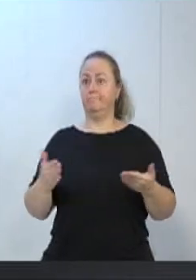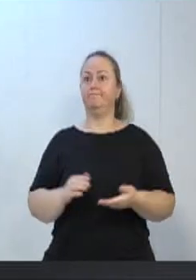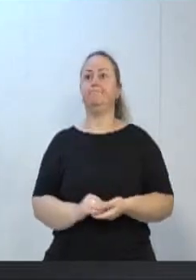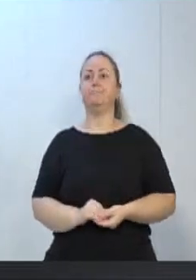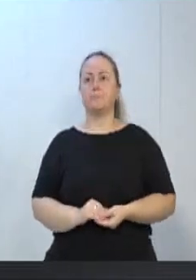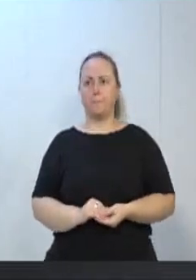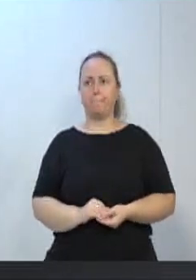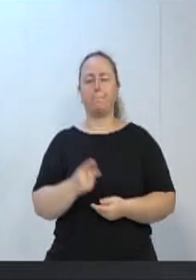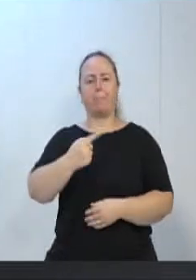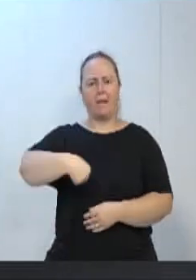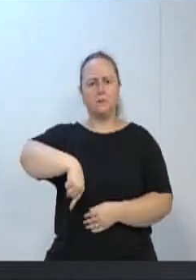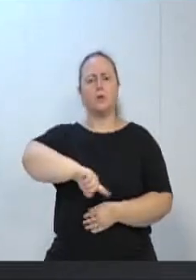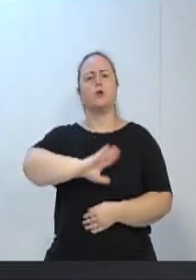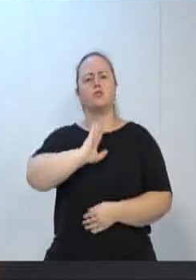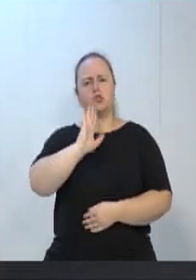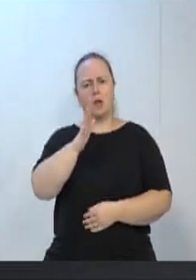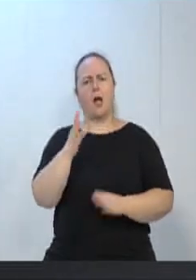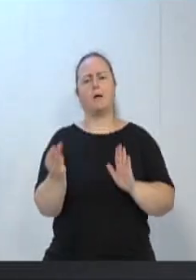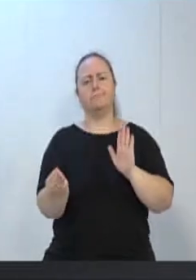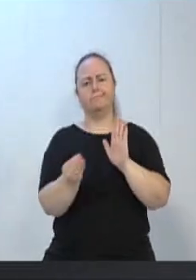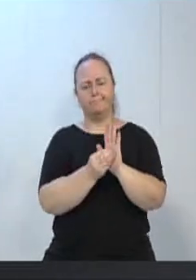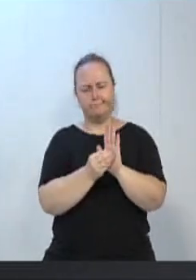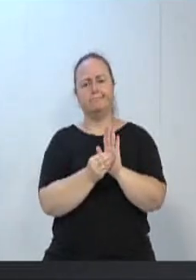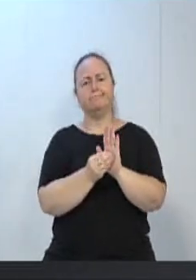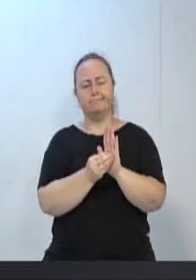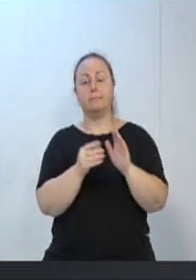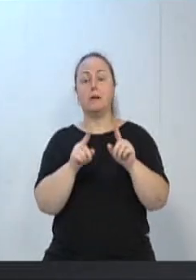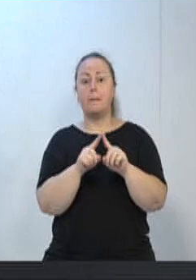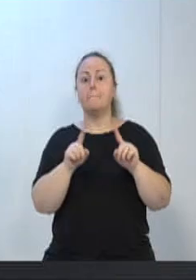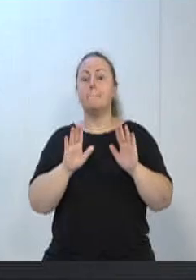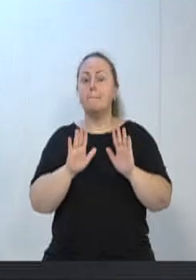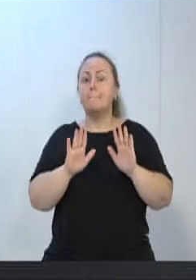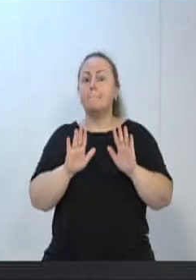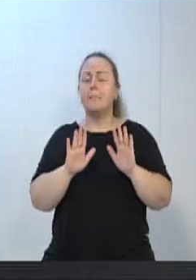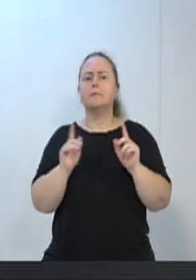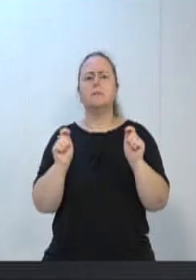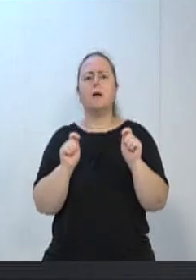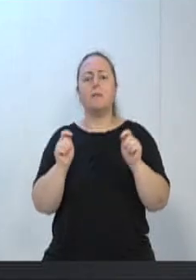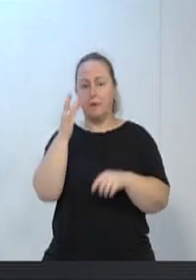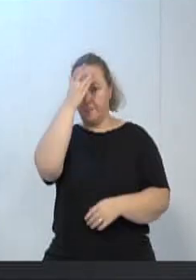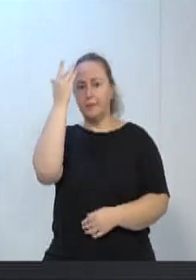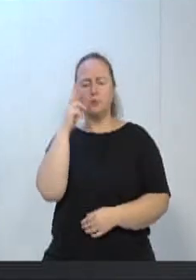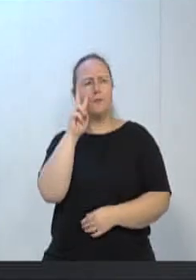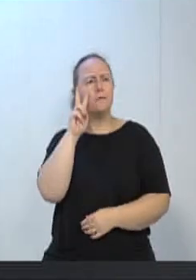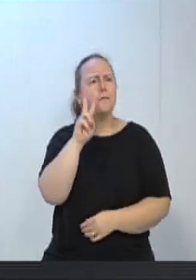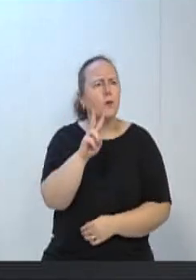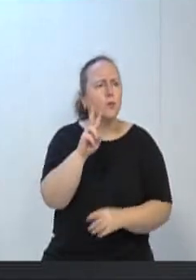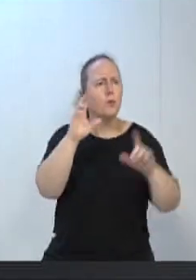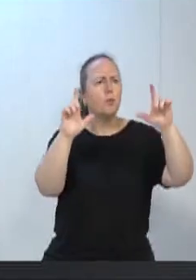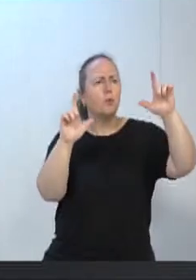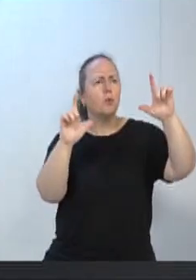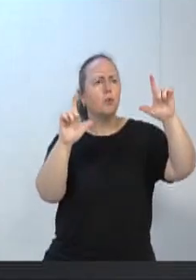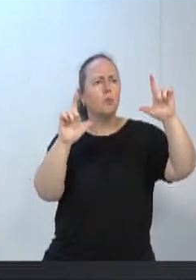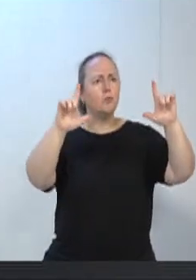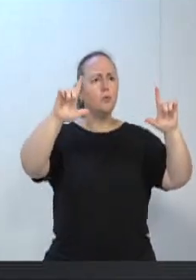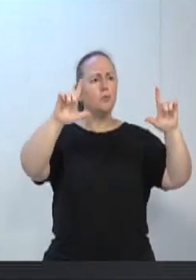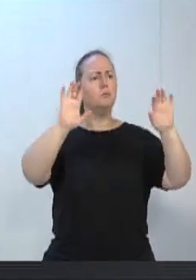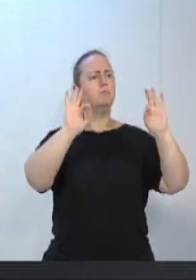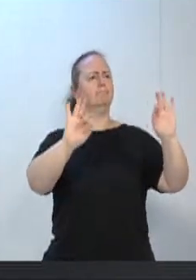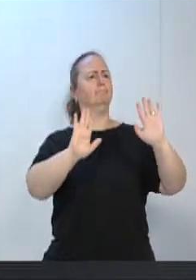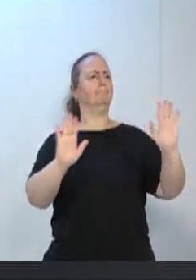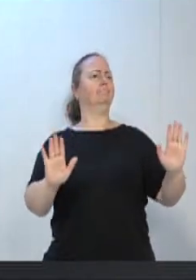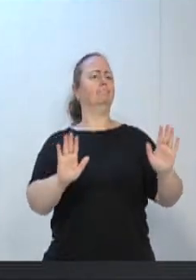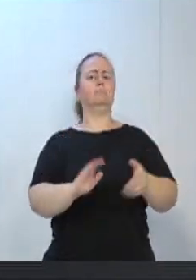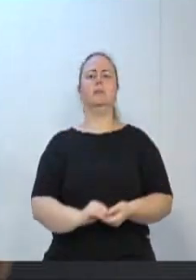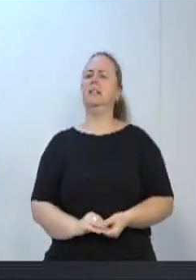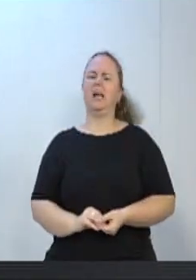feito indicação, aí, infelizmente, caberia do próprio jornalista subir a escadinha e botar a placa no lugar. Mas dá